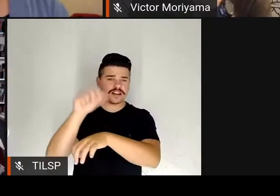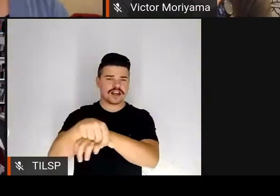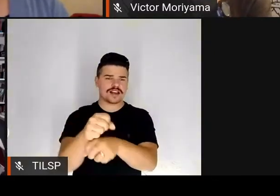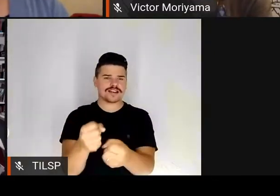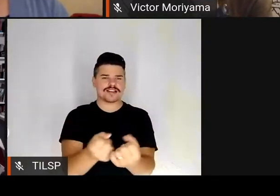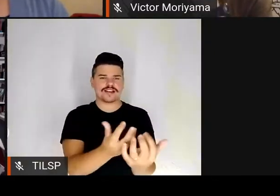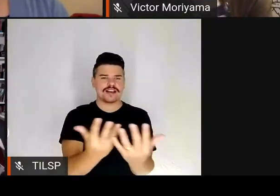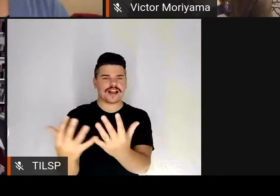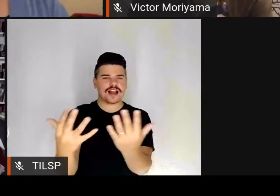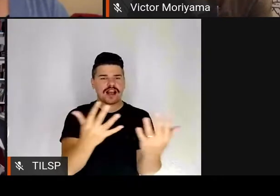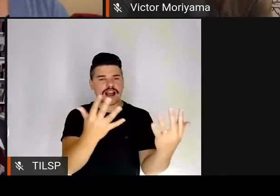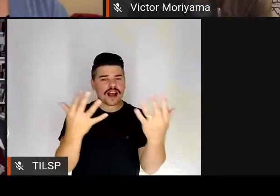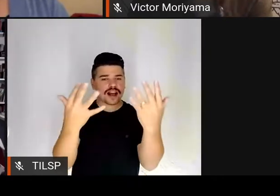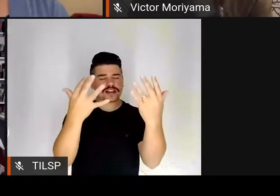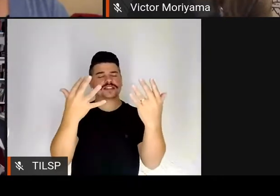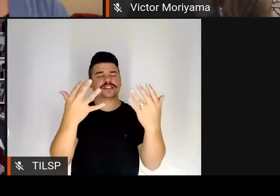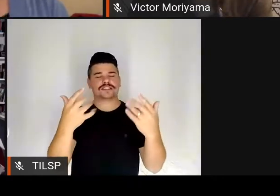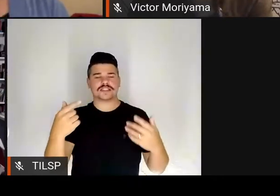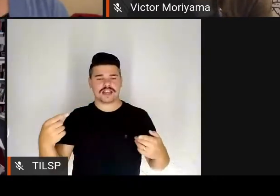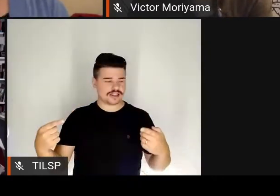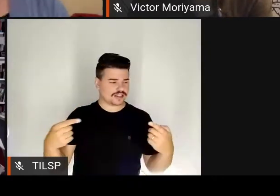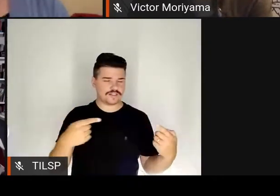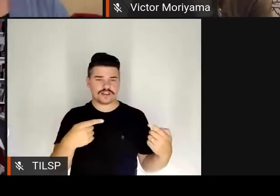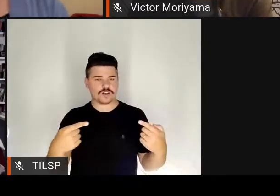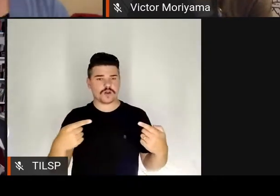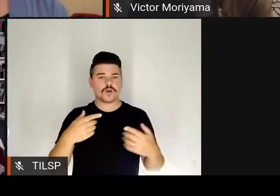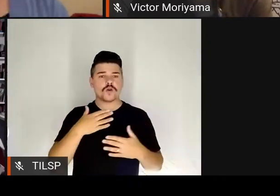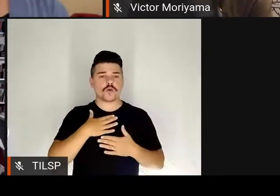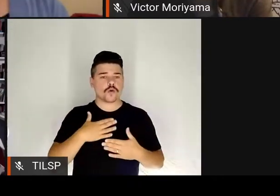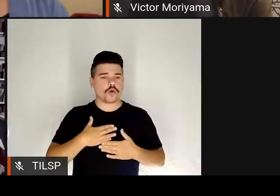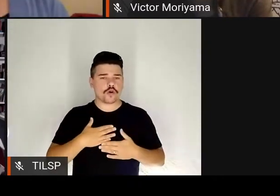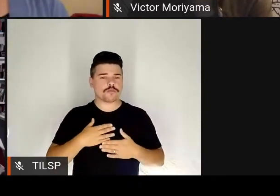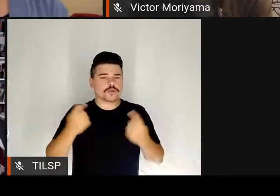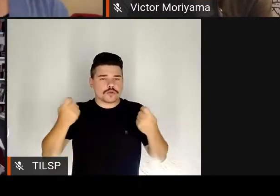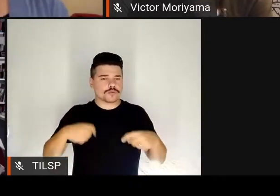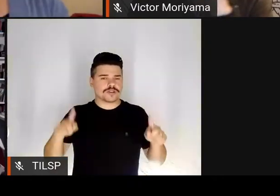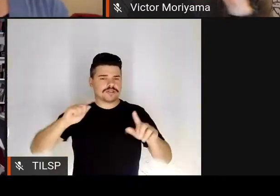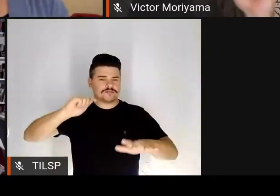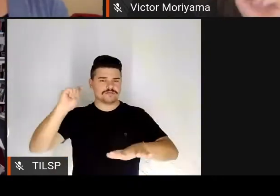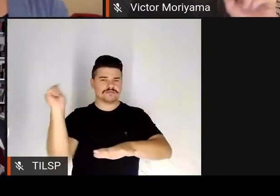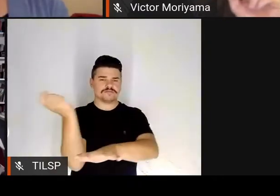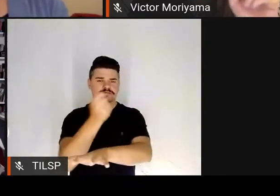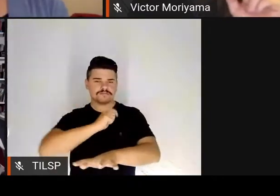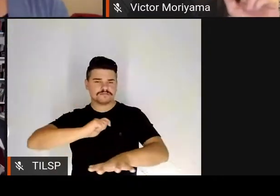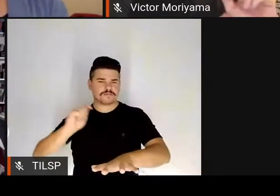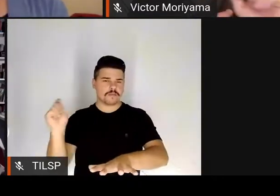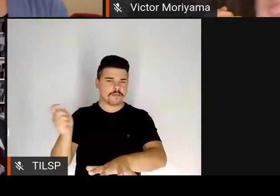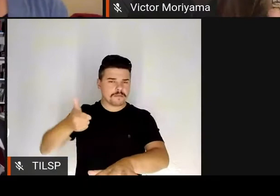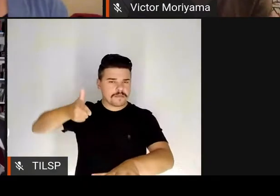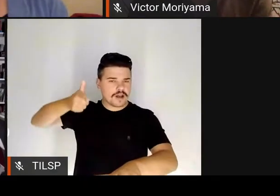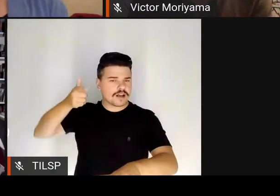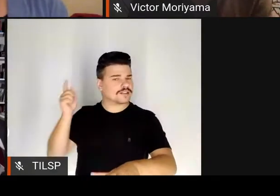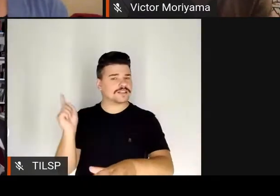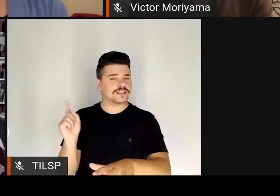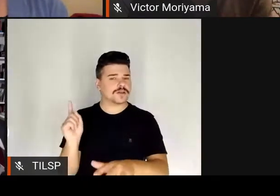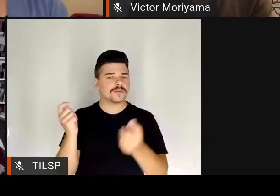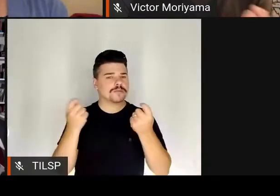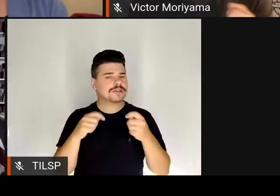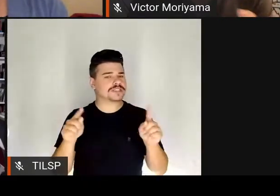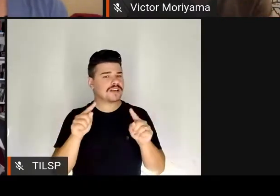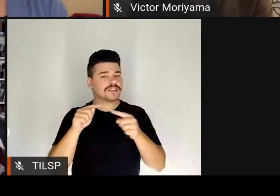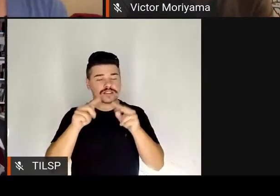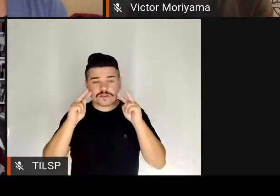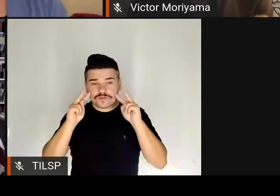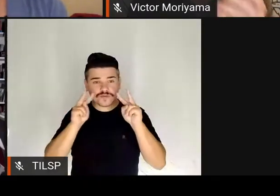o combate físico entre os soldados. Né, e que nesse caso era ainda um inimigo visível